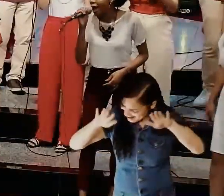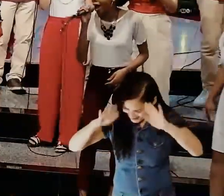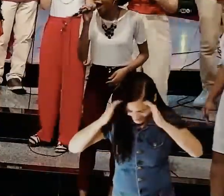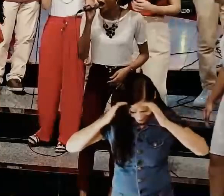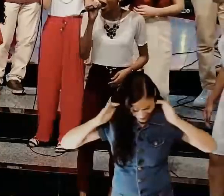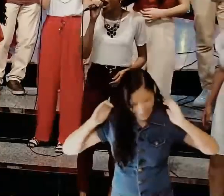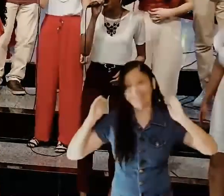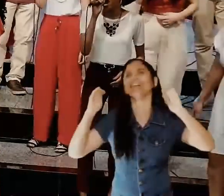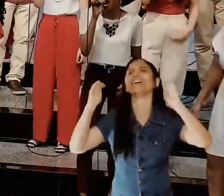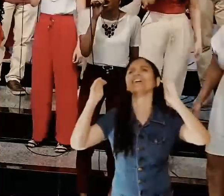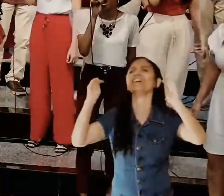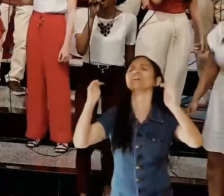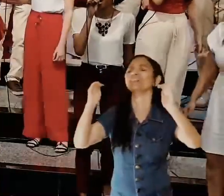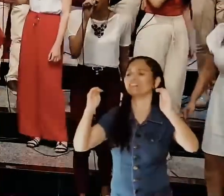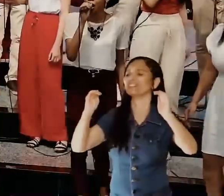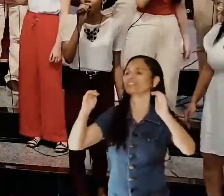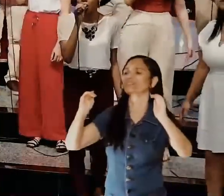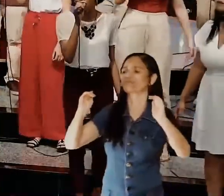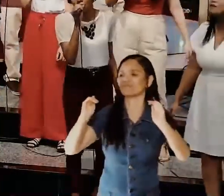obedecerão.